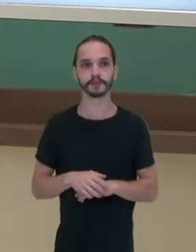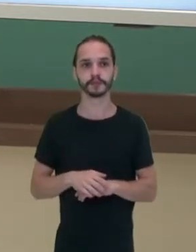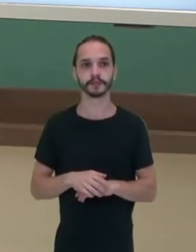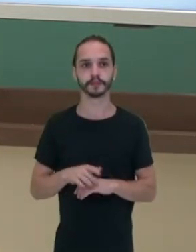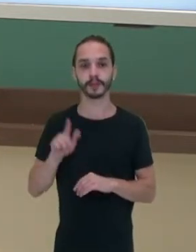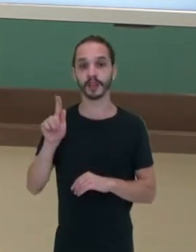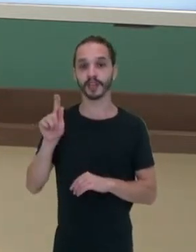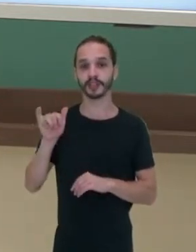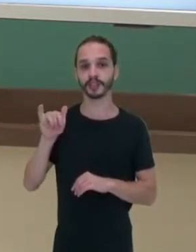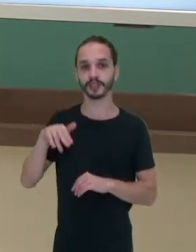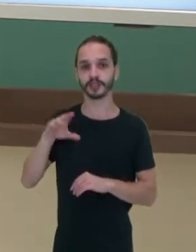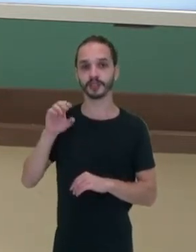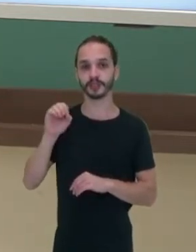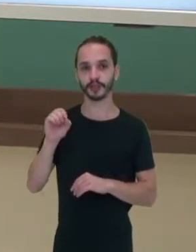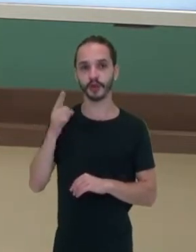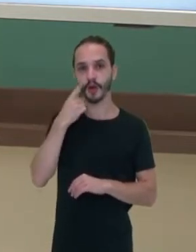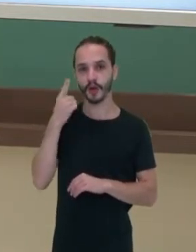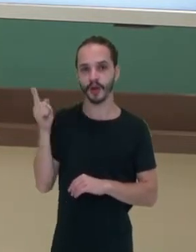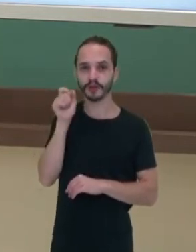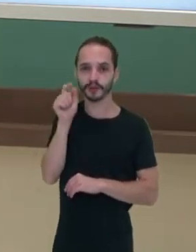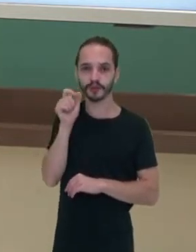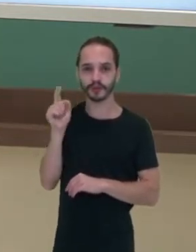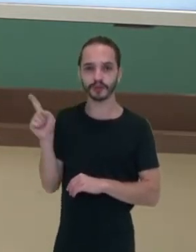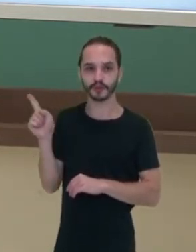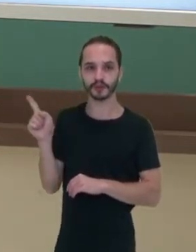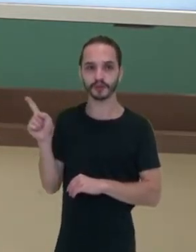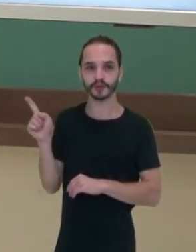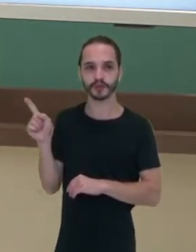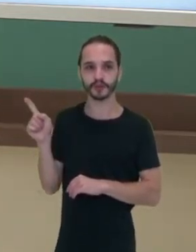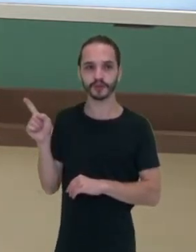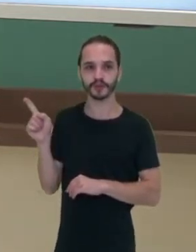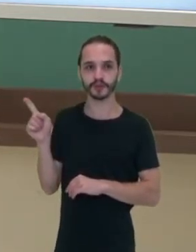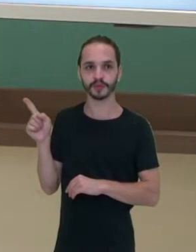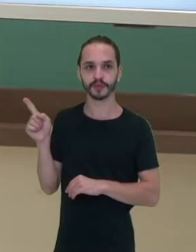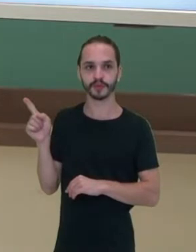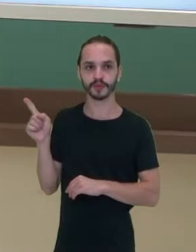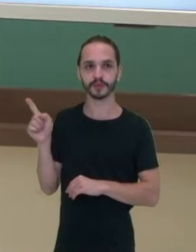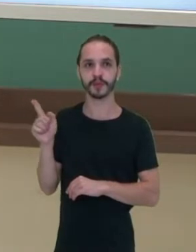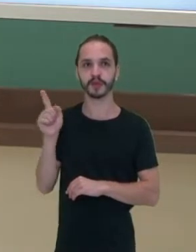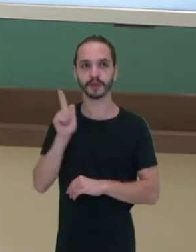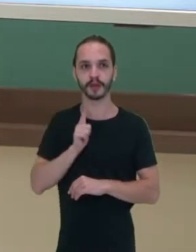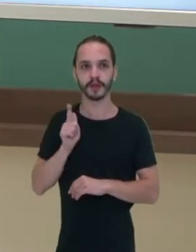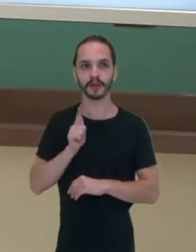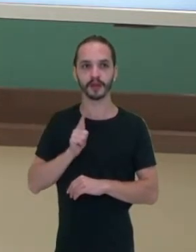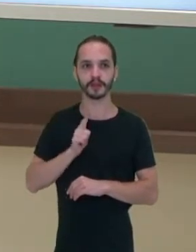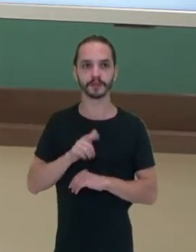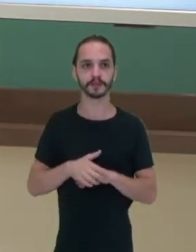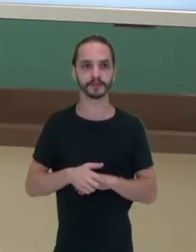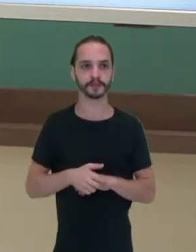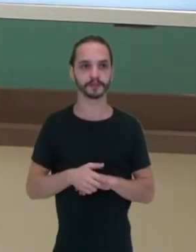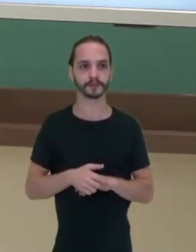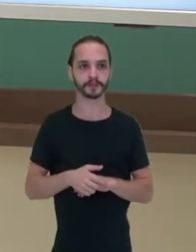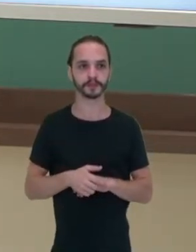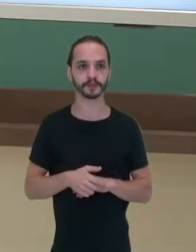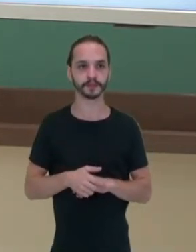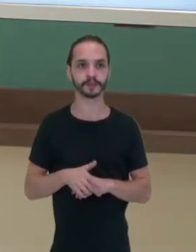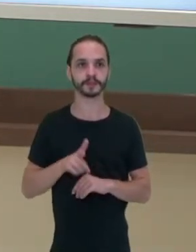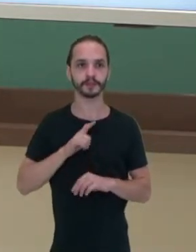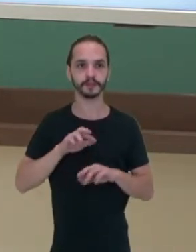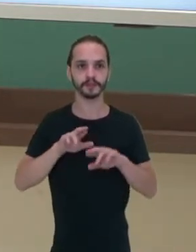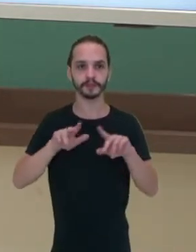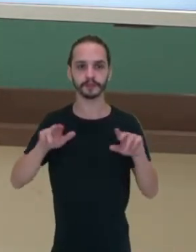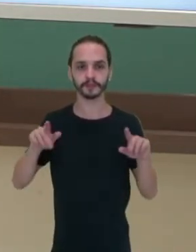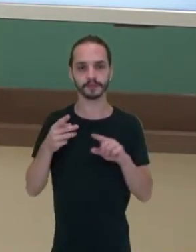responsável aqui, ó, por essa coloração azul aqui que a professora falou para você. Então, as algas